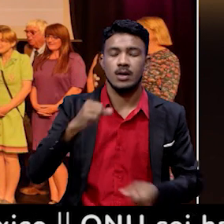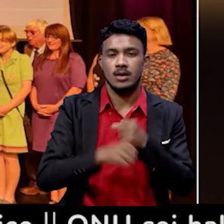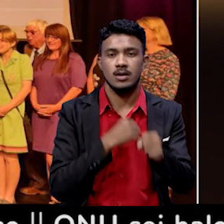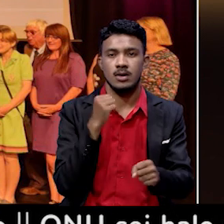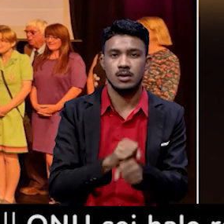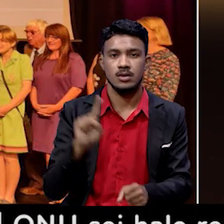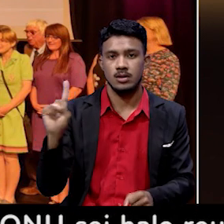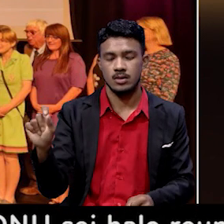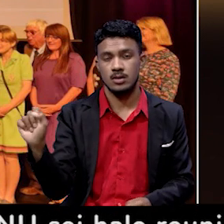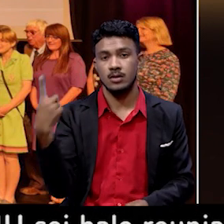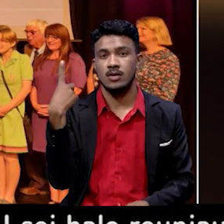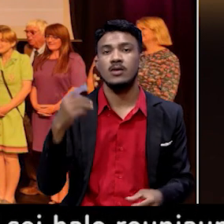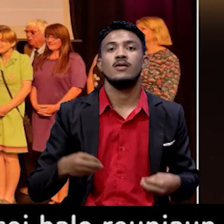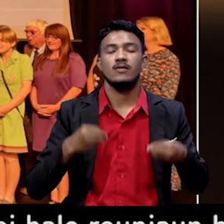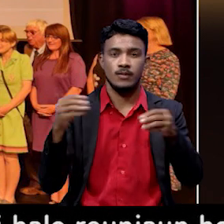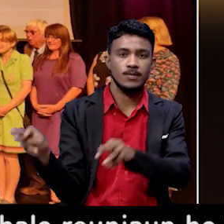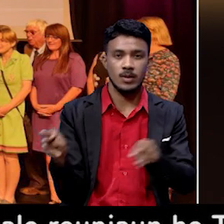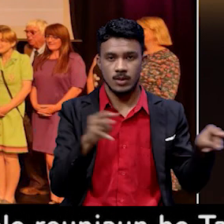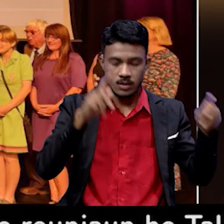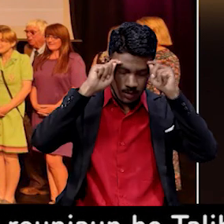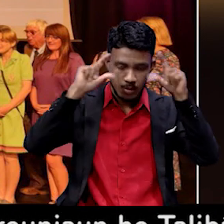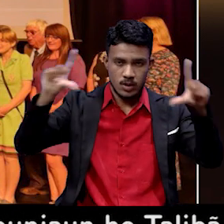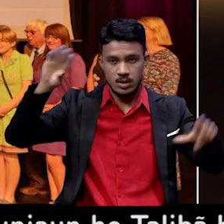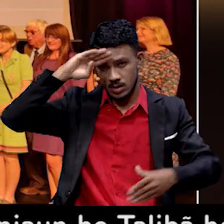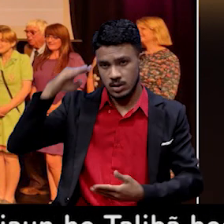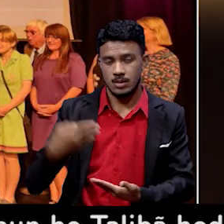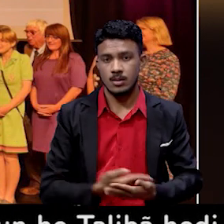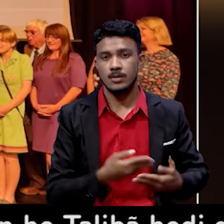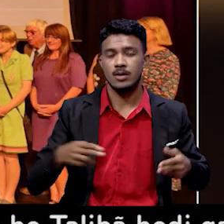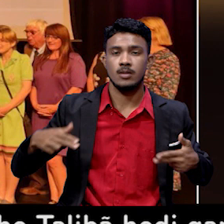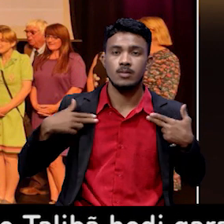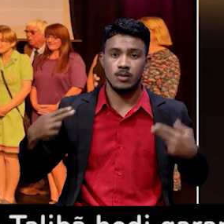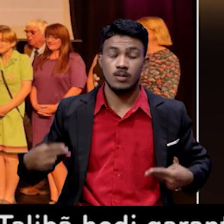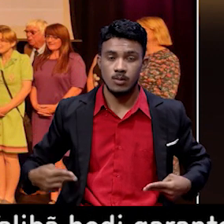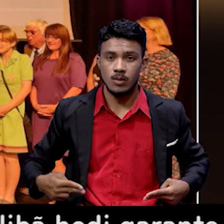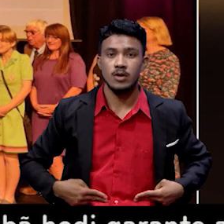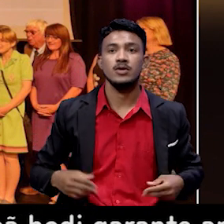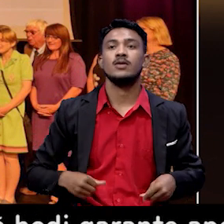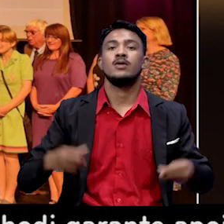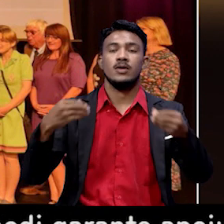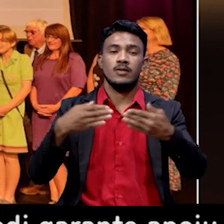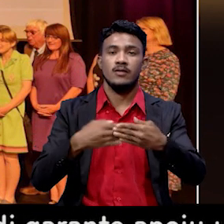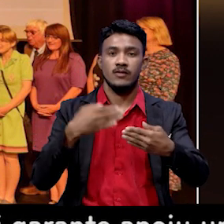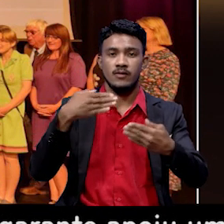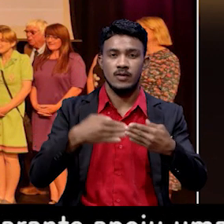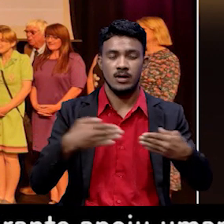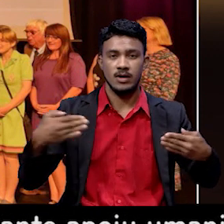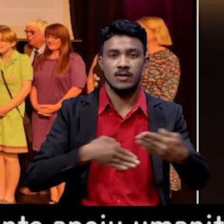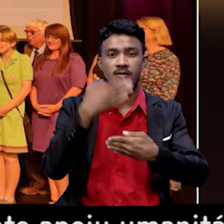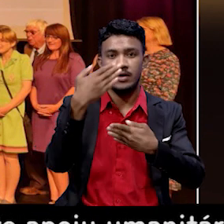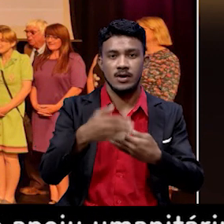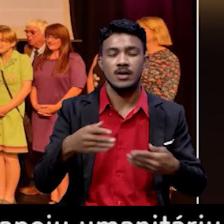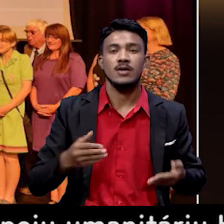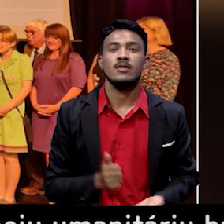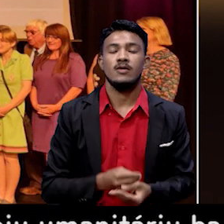lori mudansa barak tebes ba Timor-oan Sira ni Morish, no sempre hamrik iha linea frente horifo suporta ba Timor-oan hotu